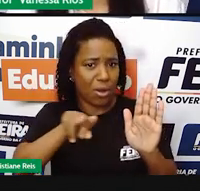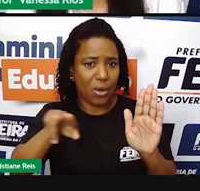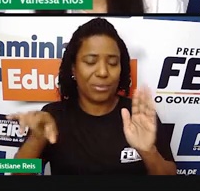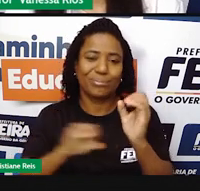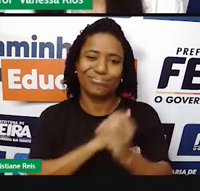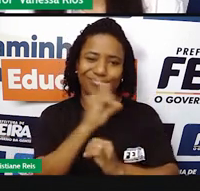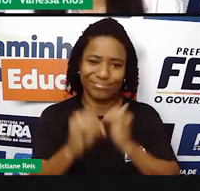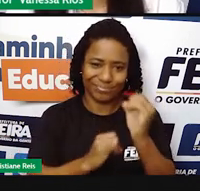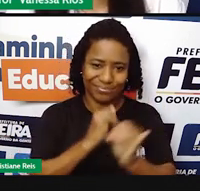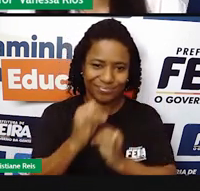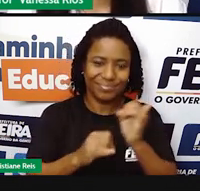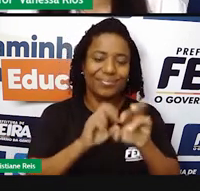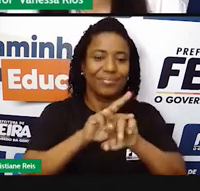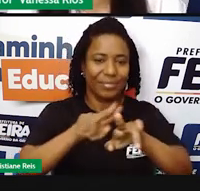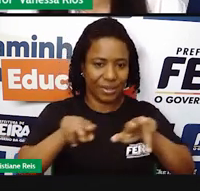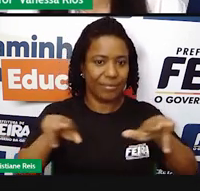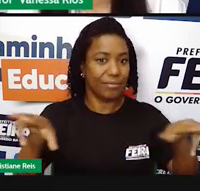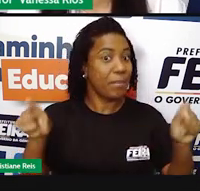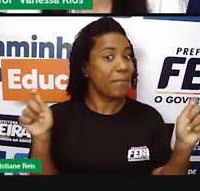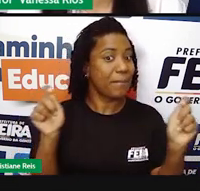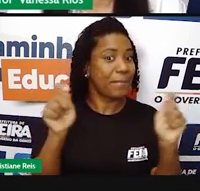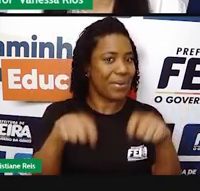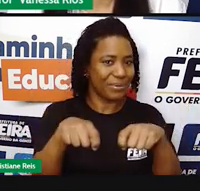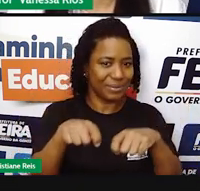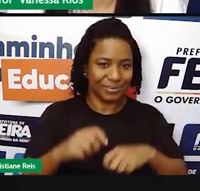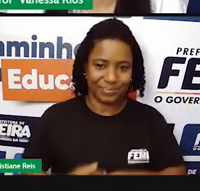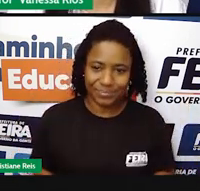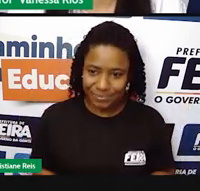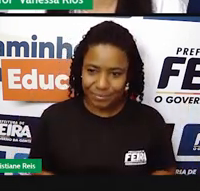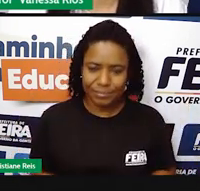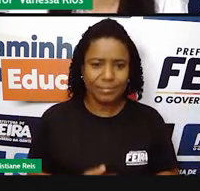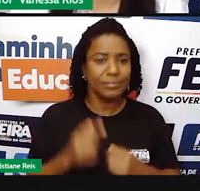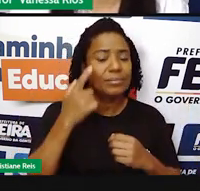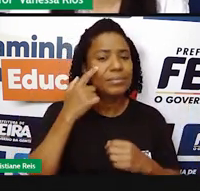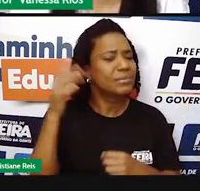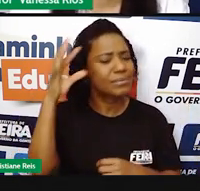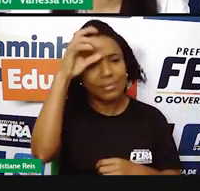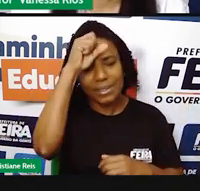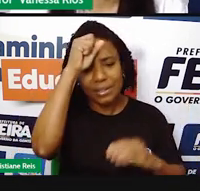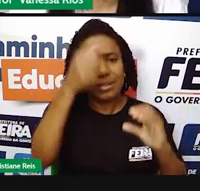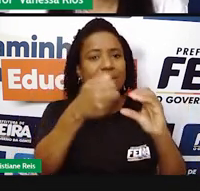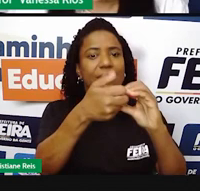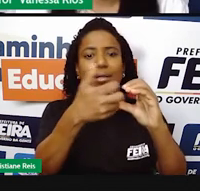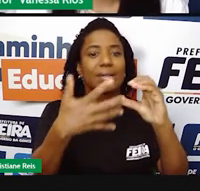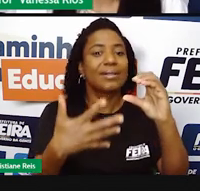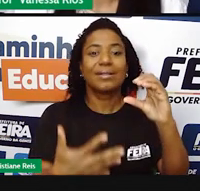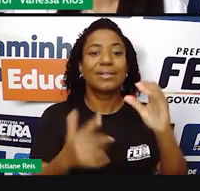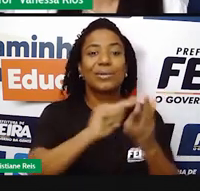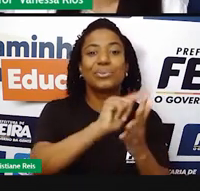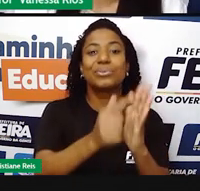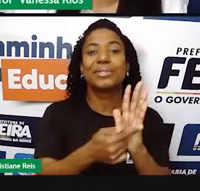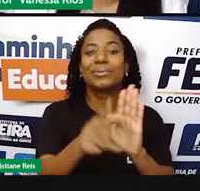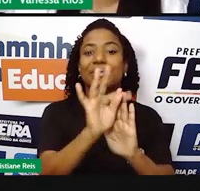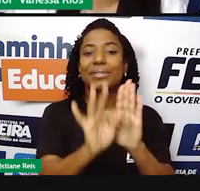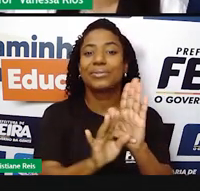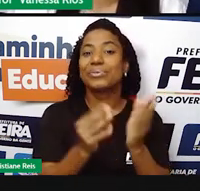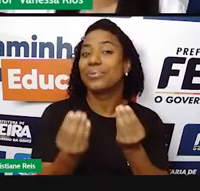pouquinho sobre quais são as características desse gênero textual e como ele se organiza.